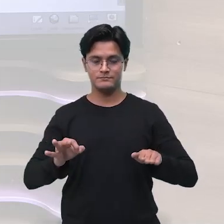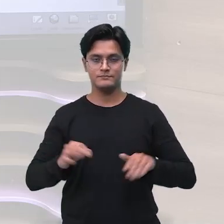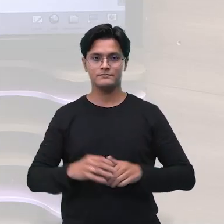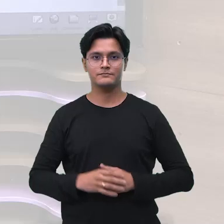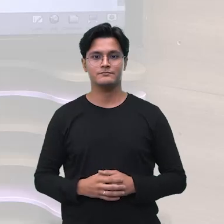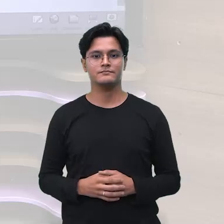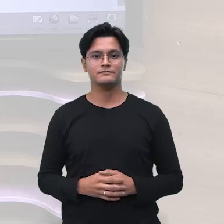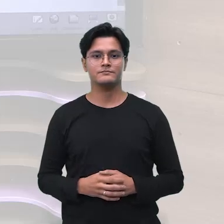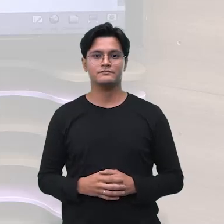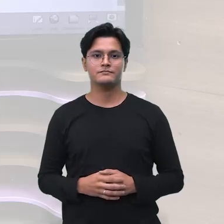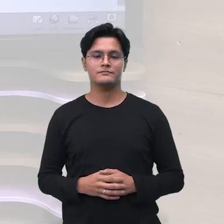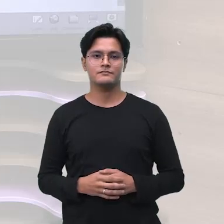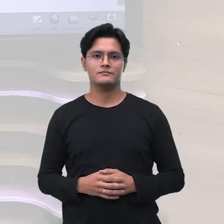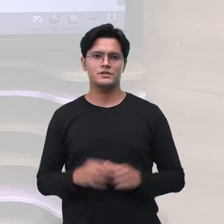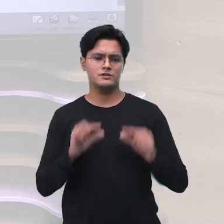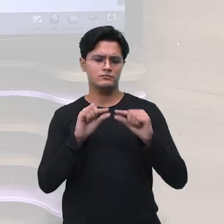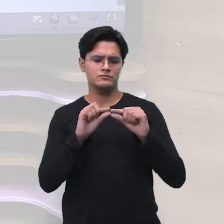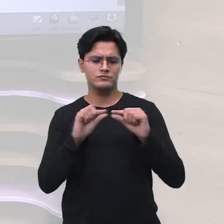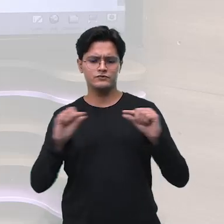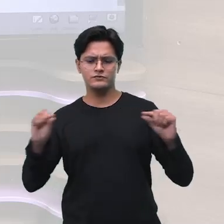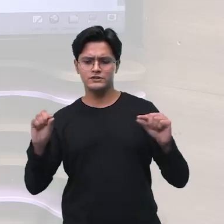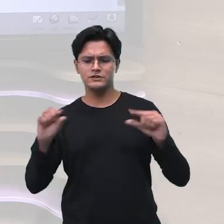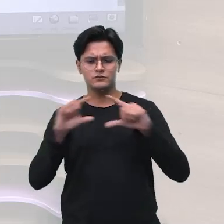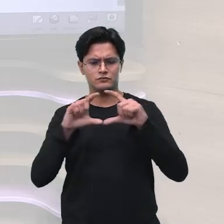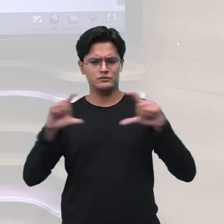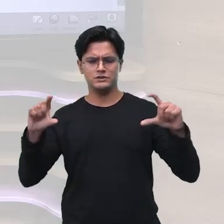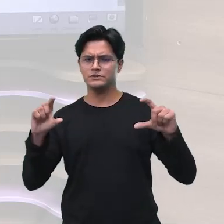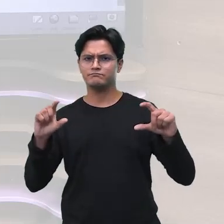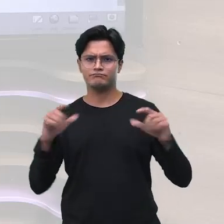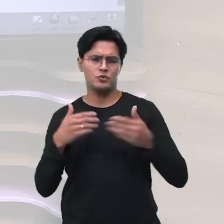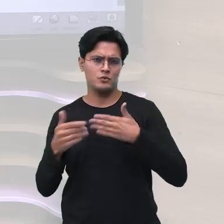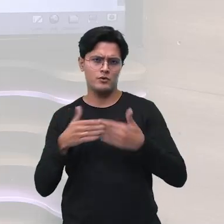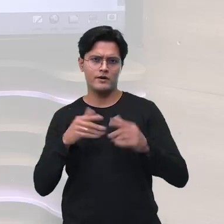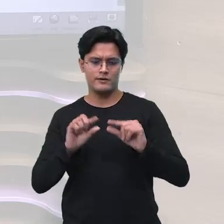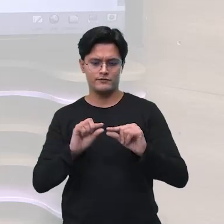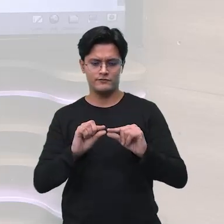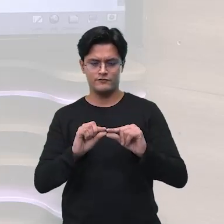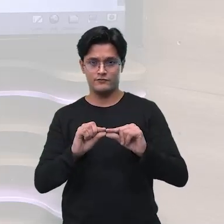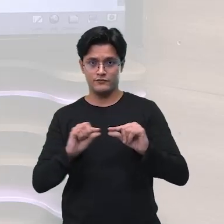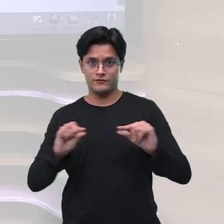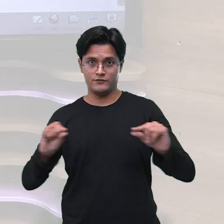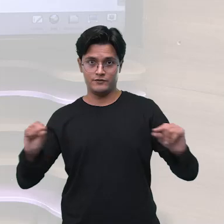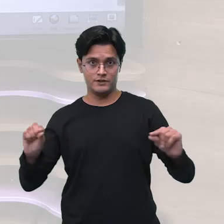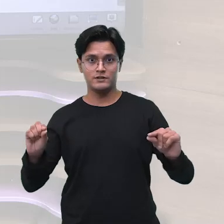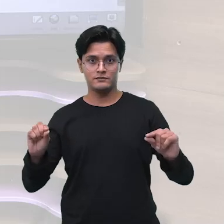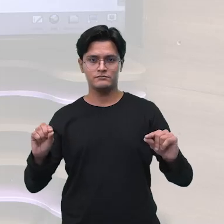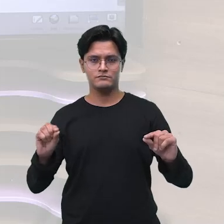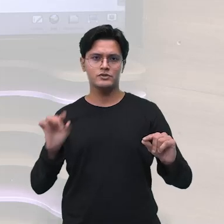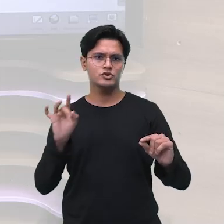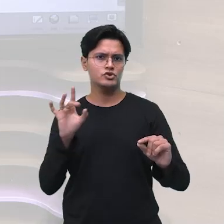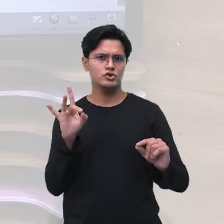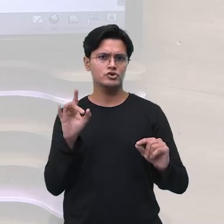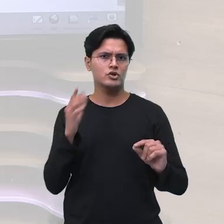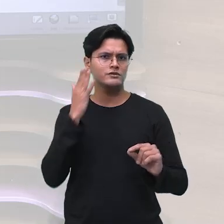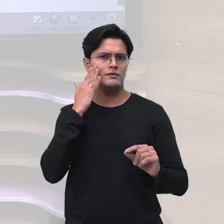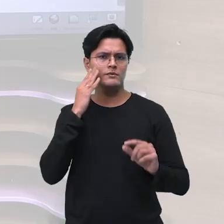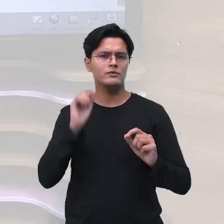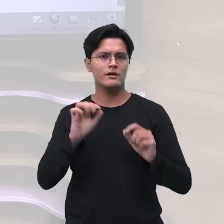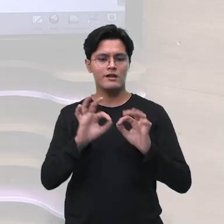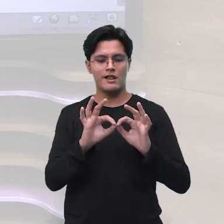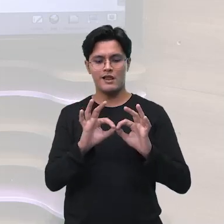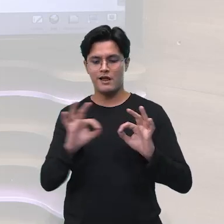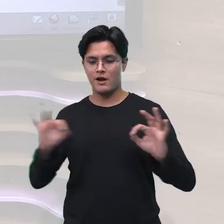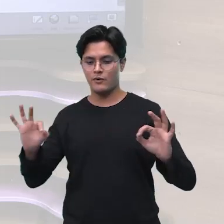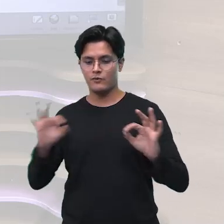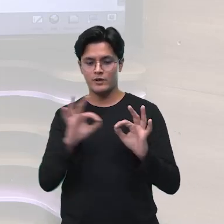vai desconsiderar a espessura da folha, né, que é bem fininha, e vamos considerar somente a largura e o comprimento dessa folha, né?